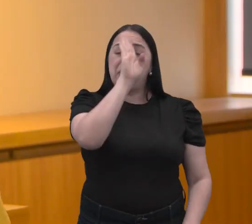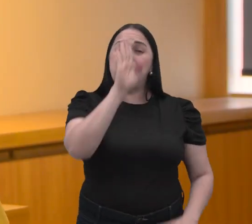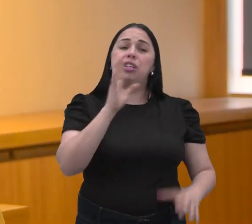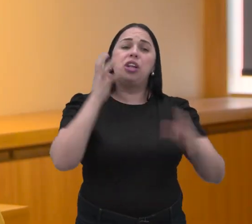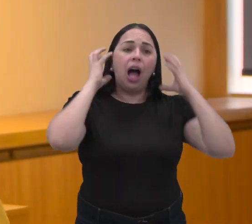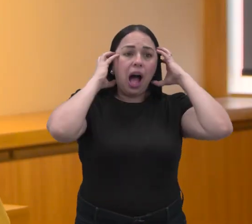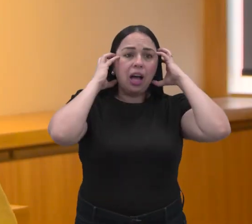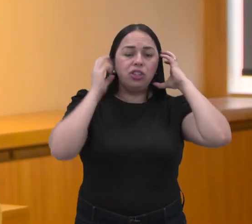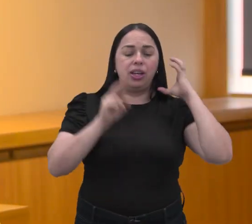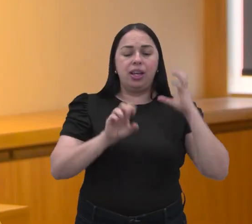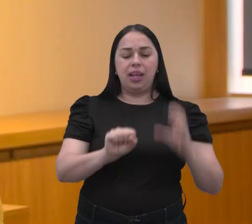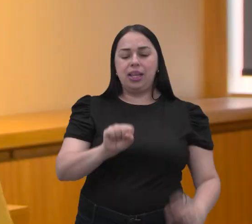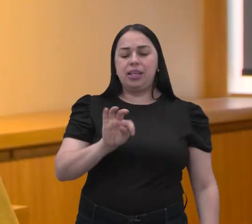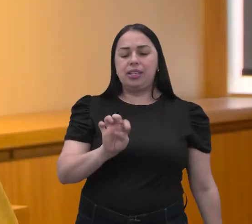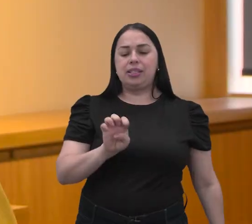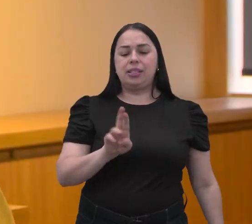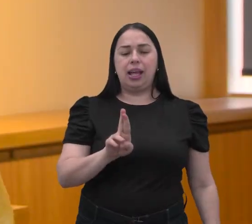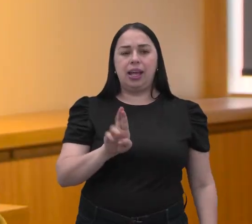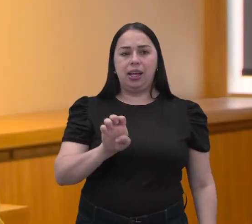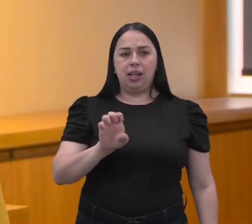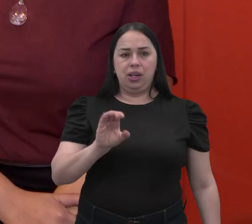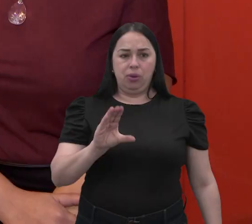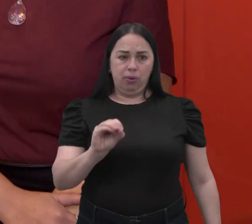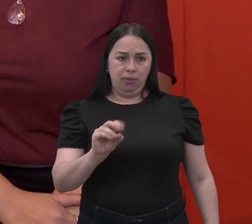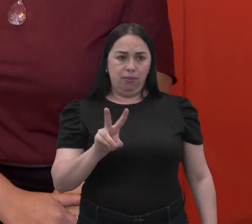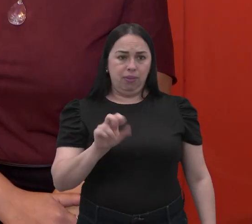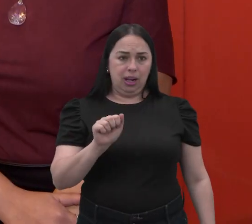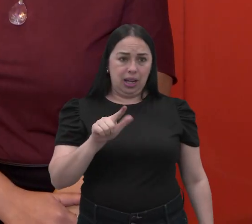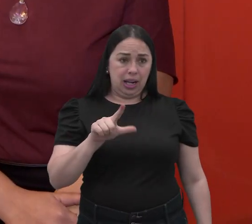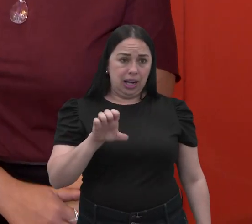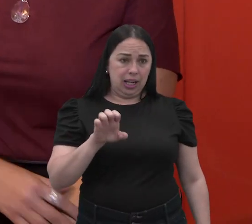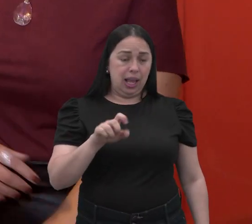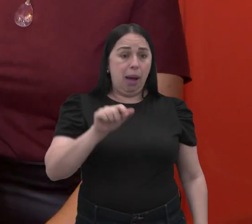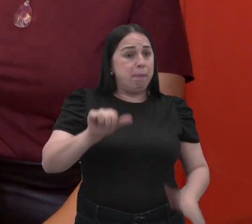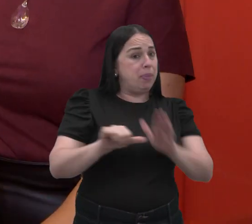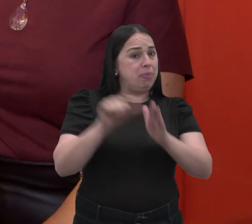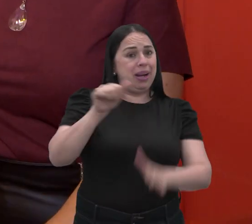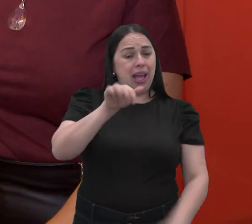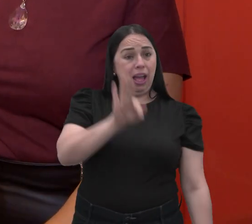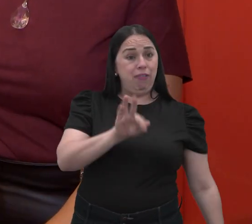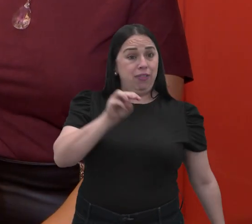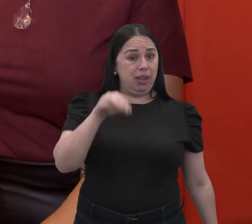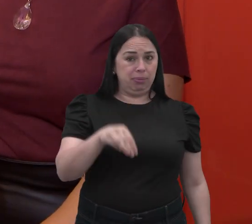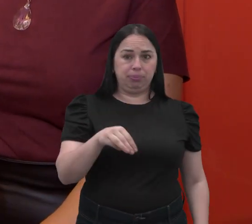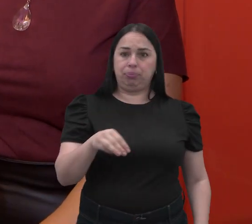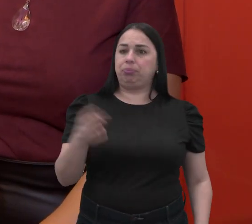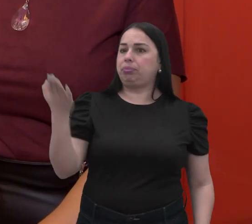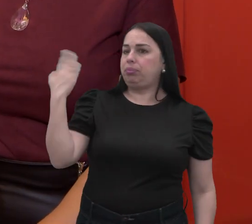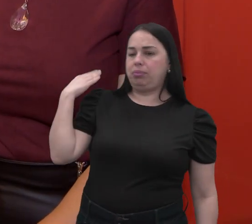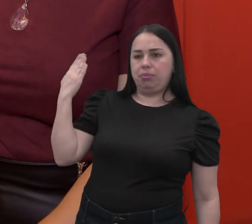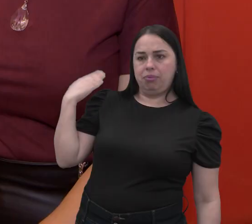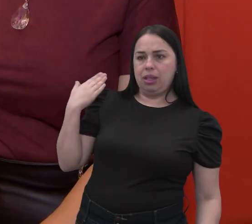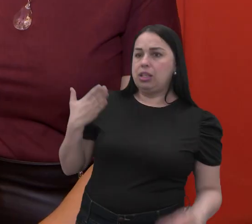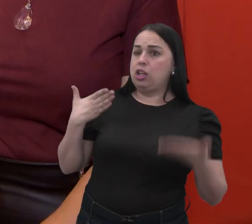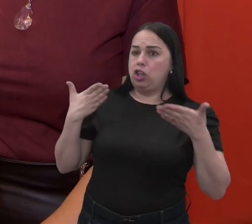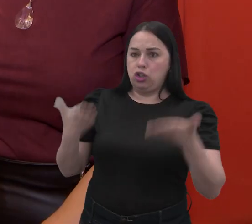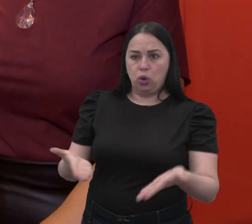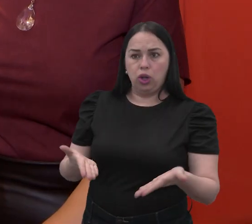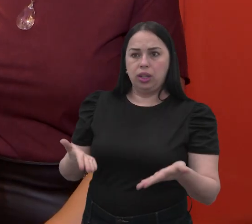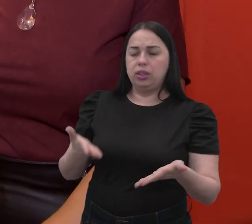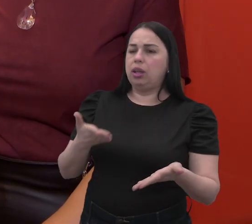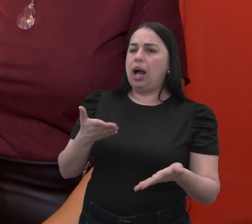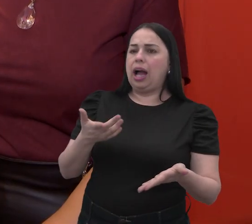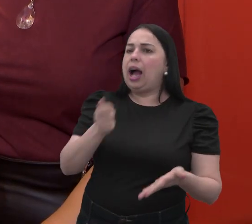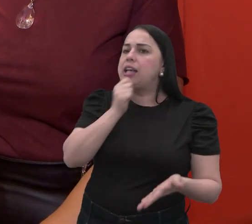Estéreo Vale, que é a rádio que na época foi a primeira FM, era muito pop rock. Mas antes, quando você veio pra cá, não tinha Estéreo Vale ainda? Ou já tava?